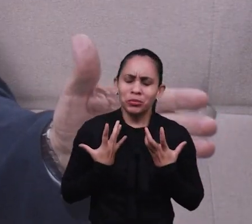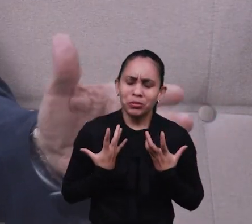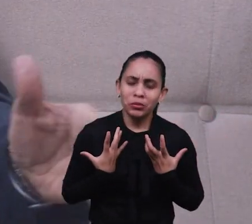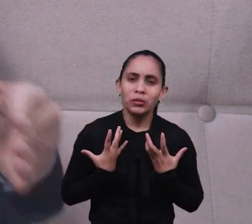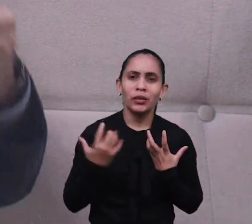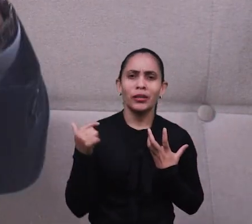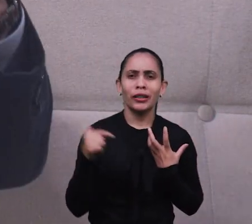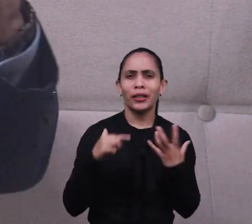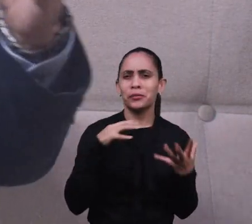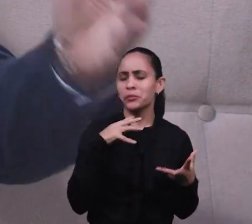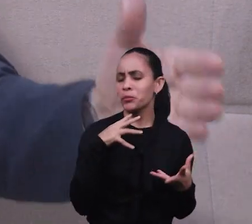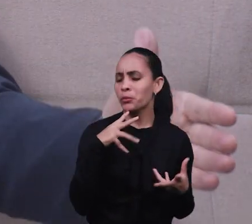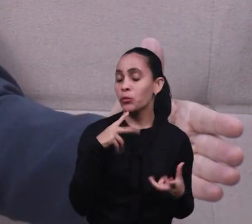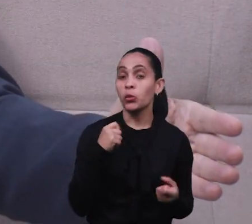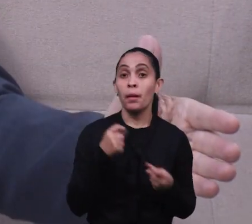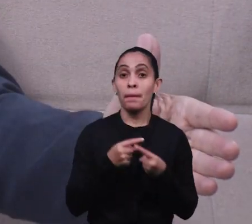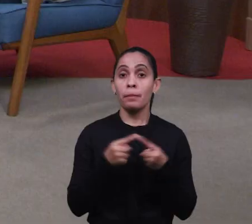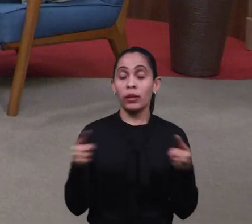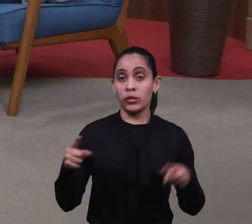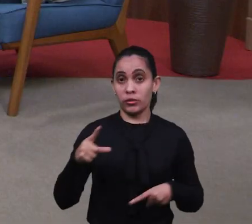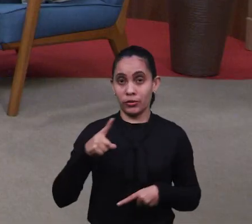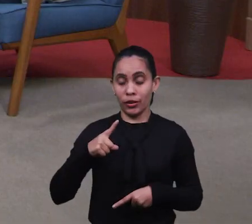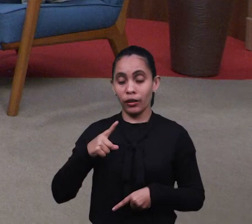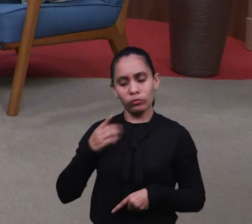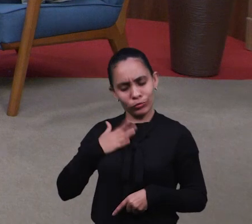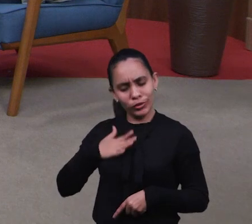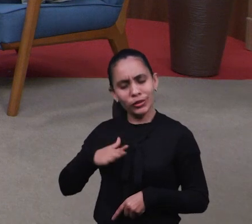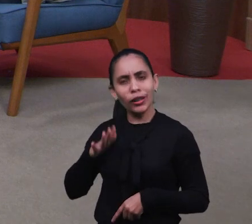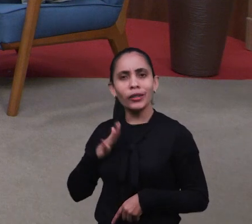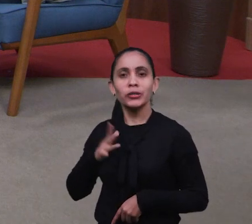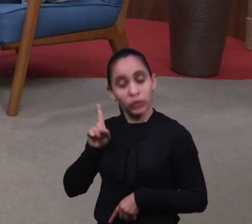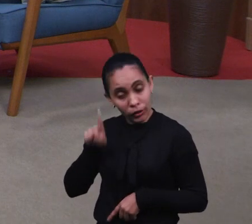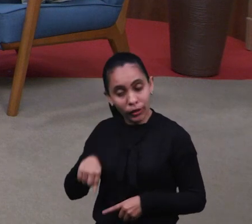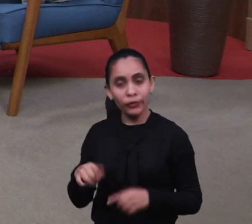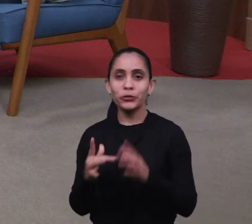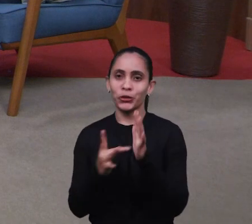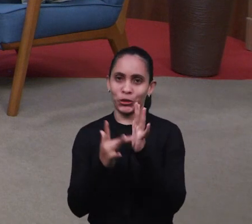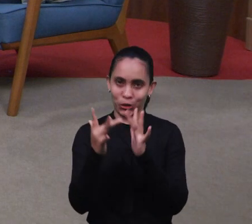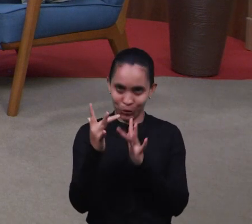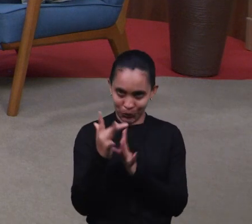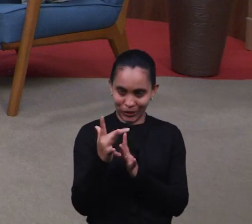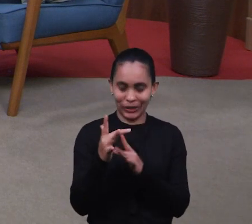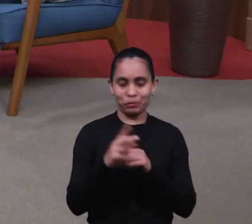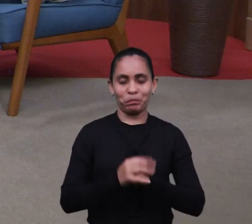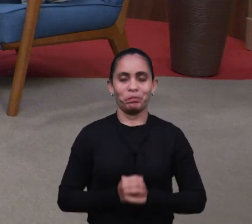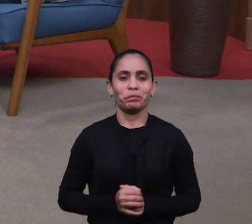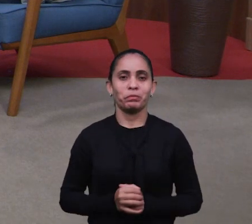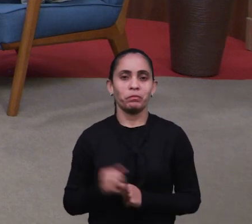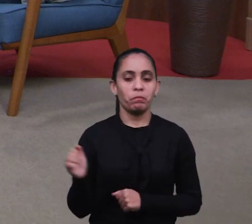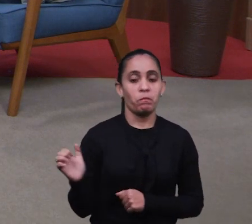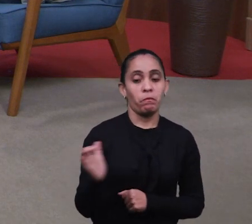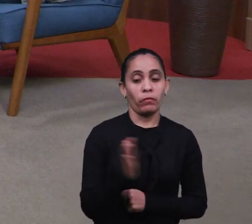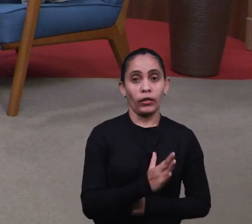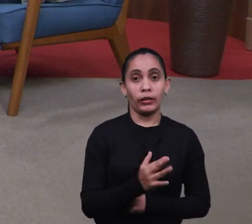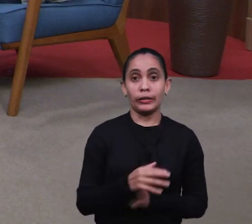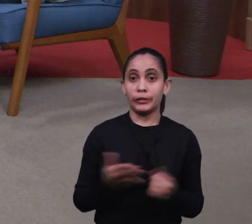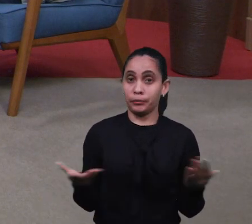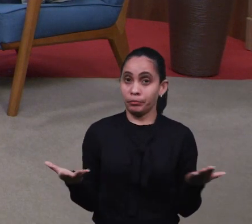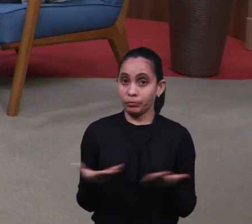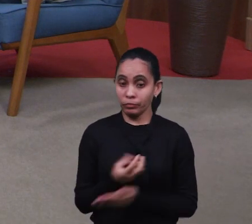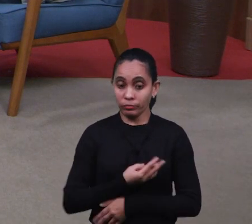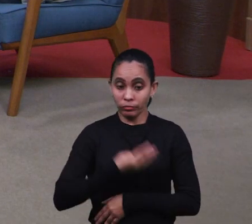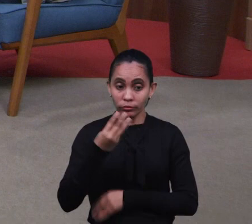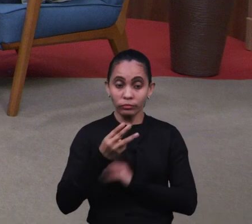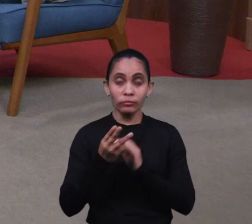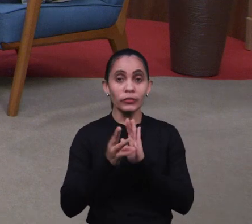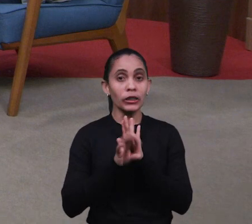mundo, né? Mas há um descanso. Amém. Que é o Senhor Jesus. Glória a Jesus. O terceiro aspecto que nós